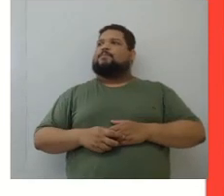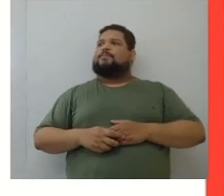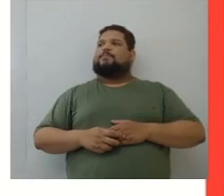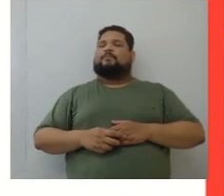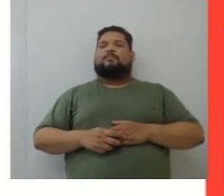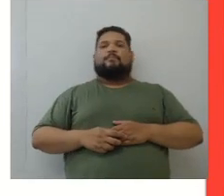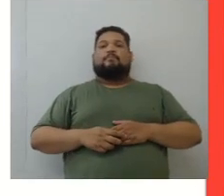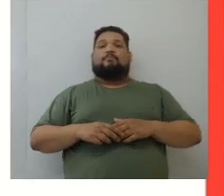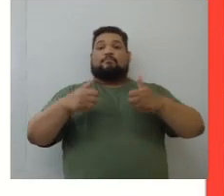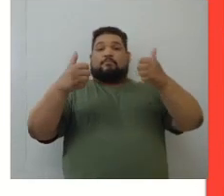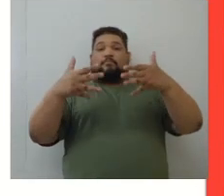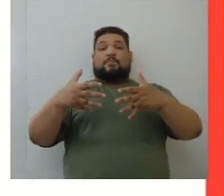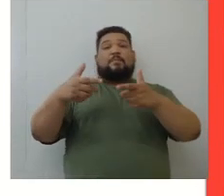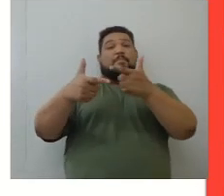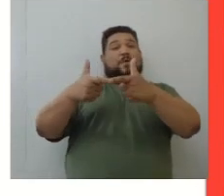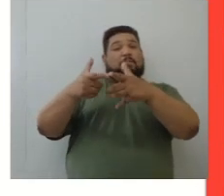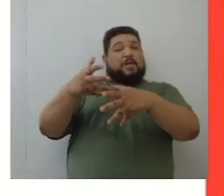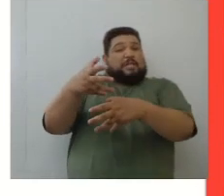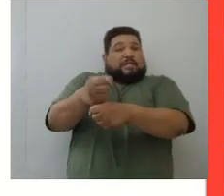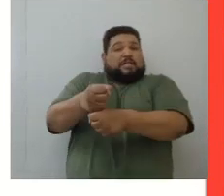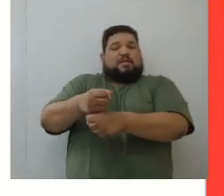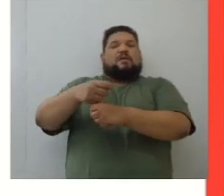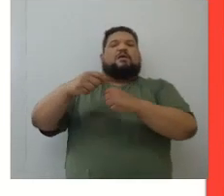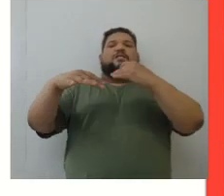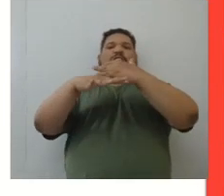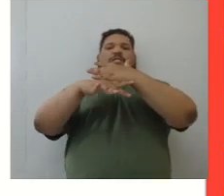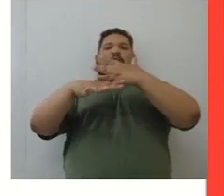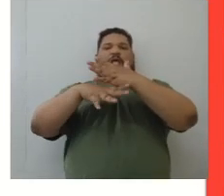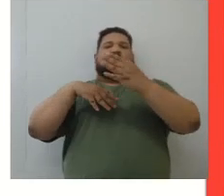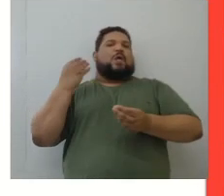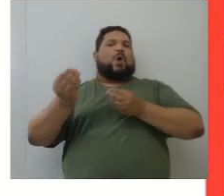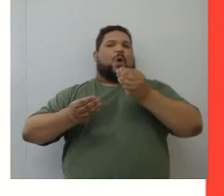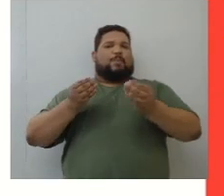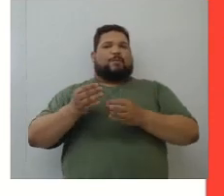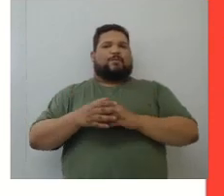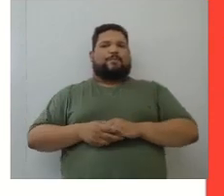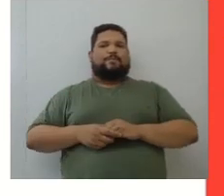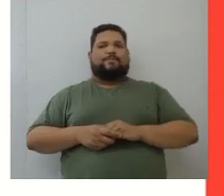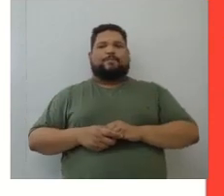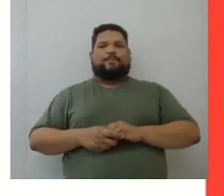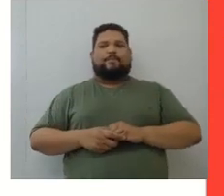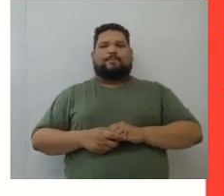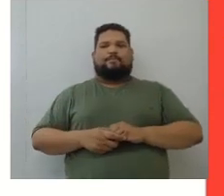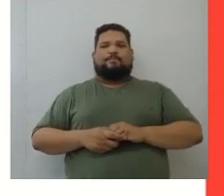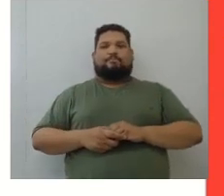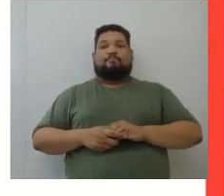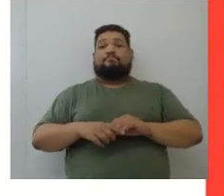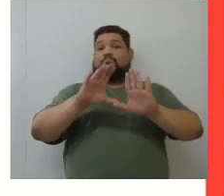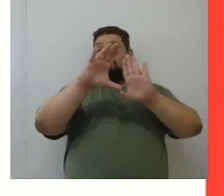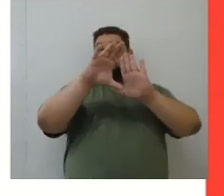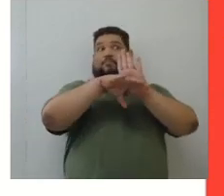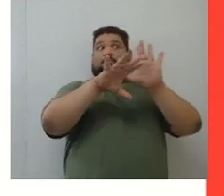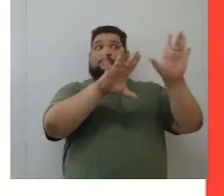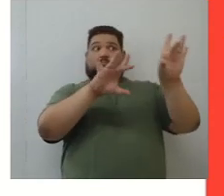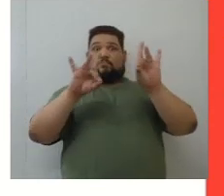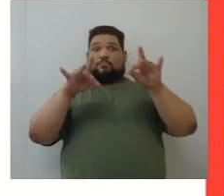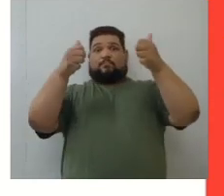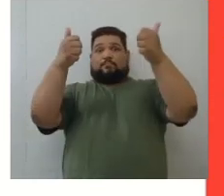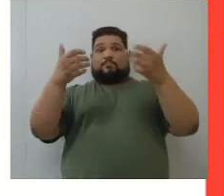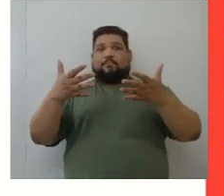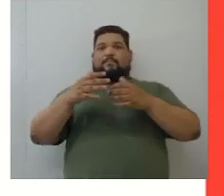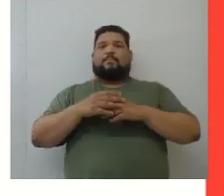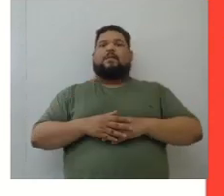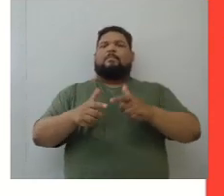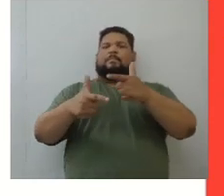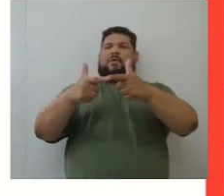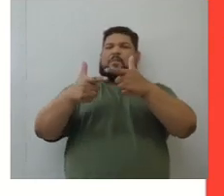gente sobre a macrocefalia urbana. Ele diz que, segundo, né, a definição do próprio Santos, a macrocefalia